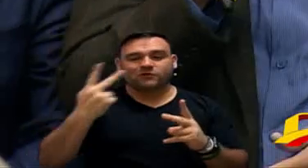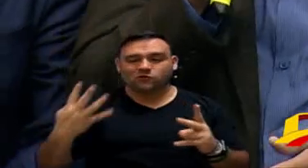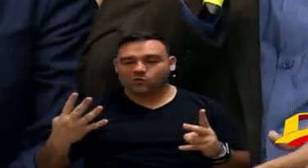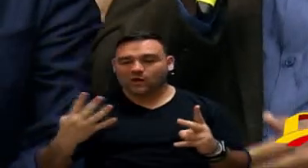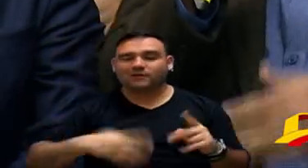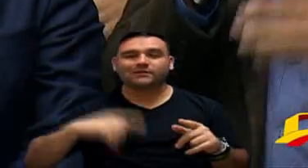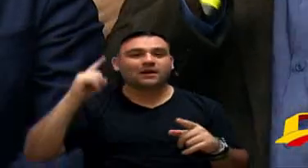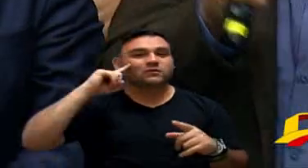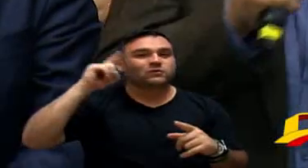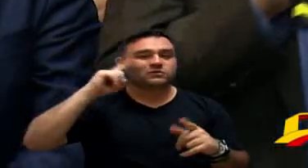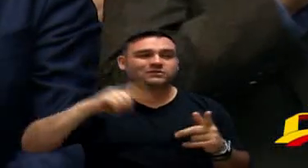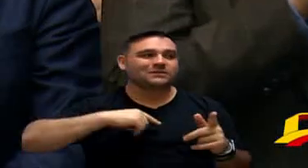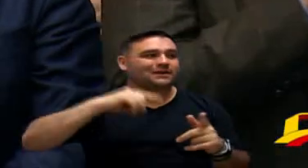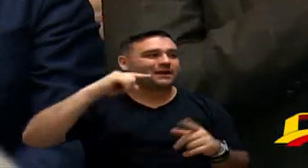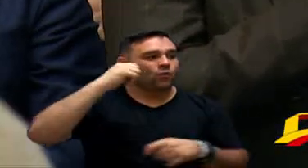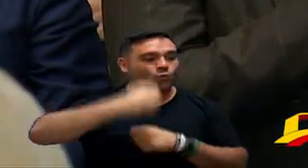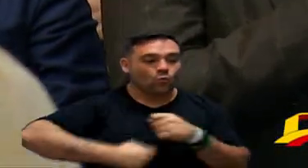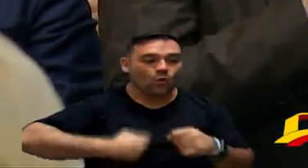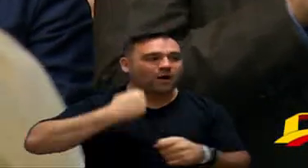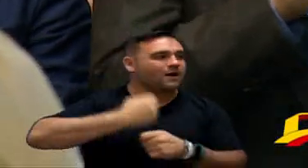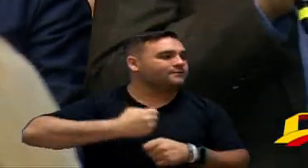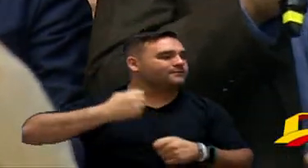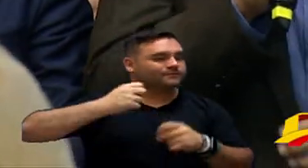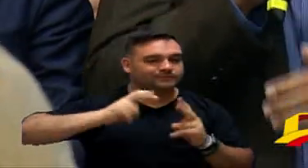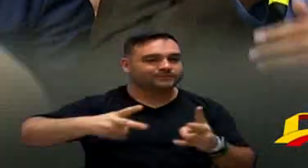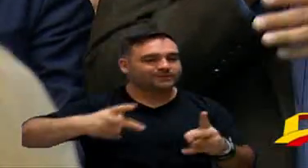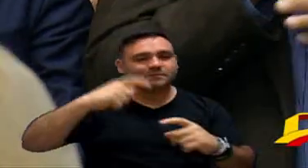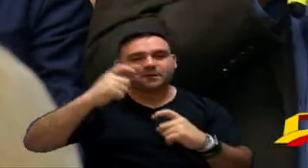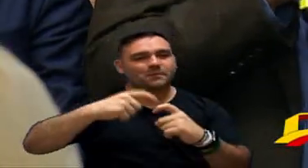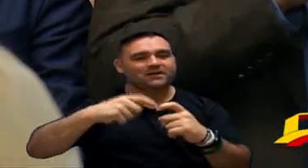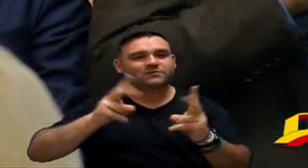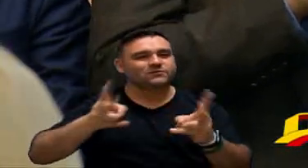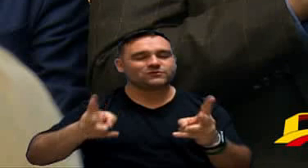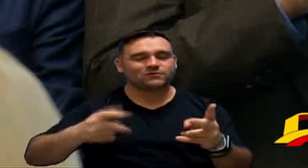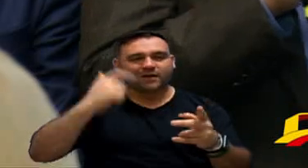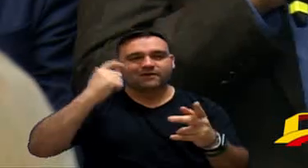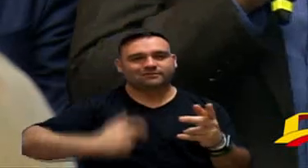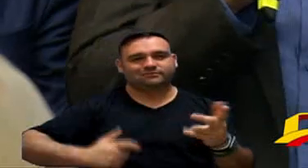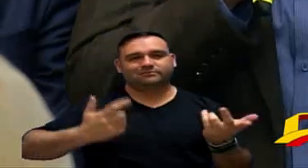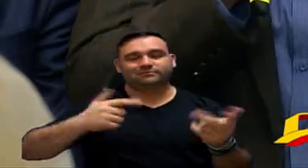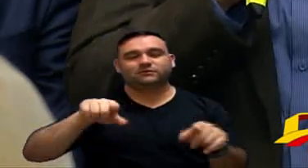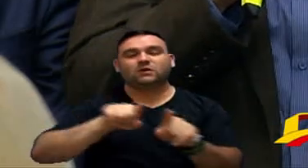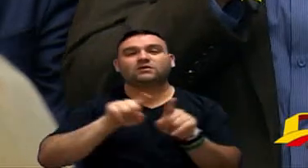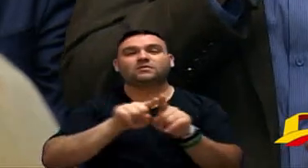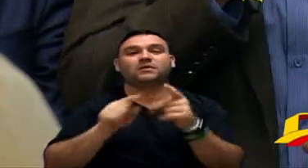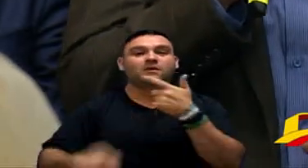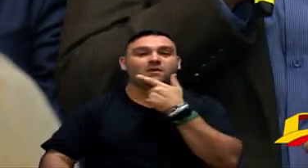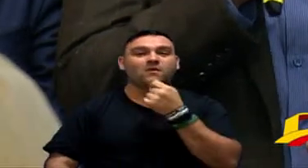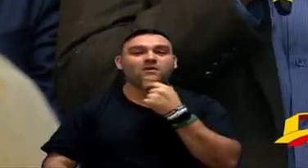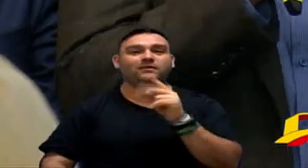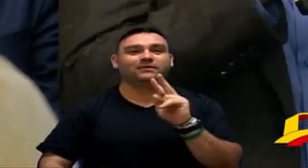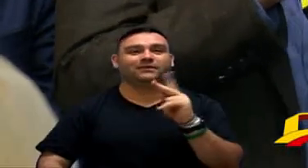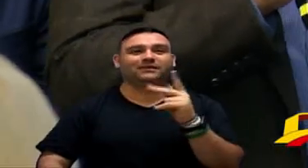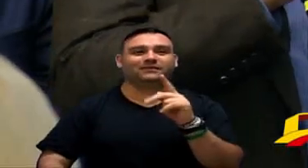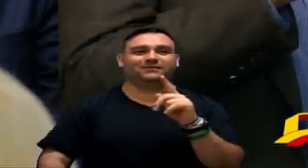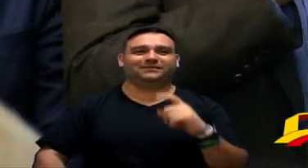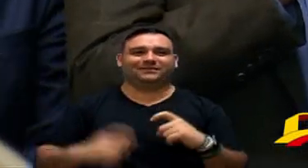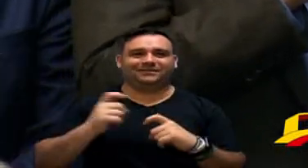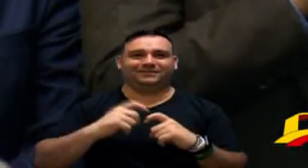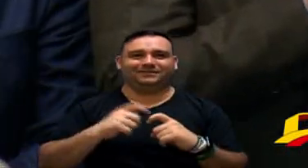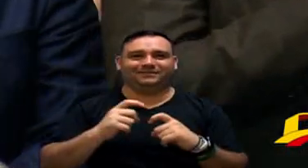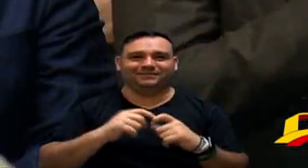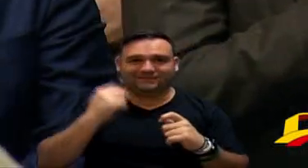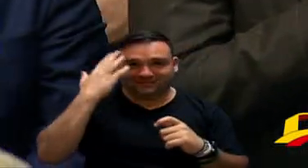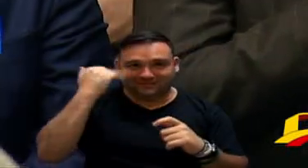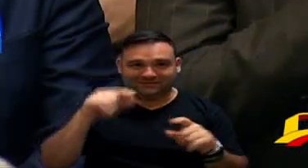dias por semana 365 dias por mês e o Dr Hélio sabe que muitas vezes teve que abrir mão do